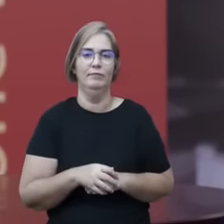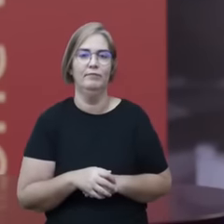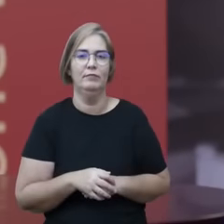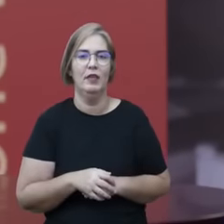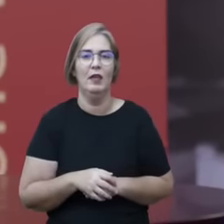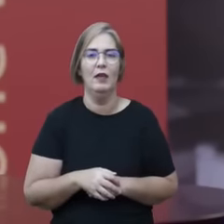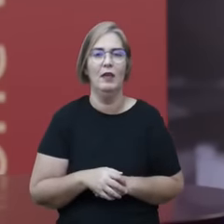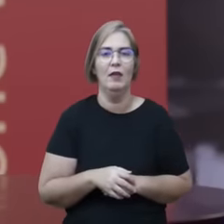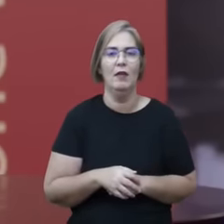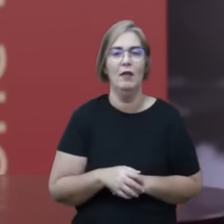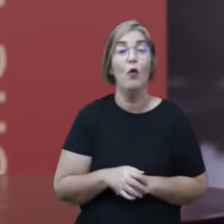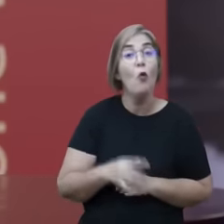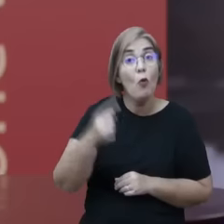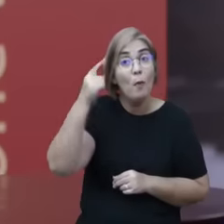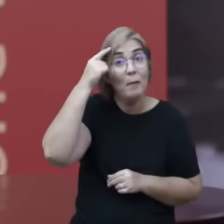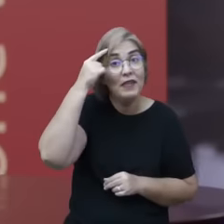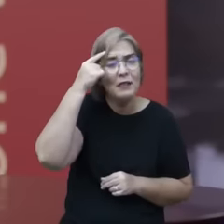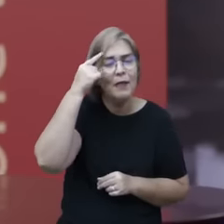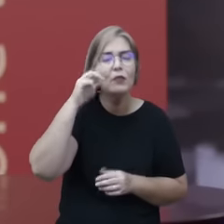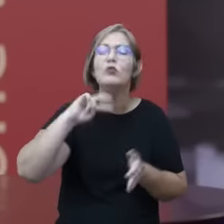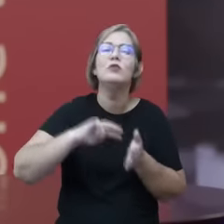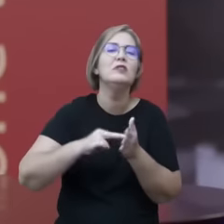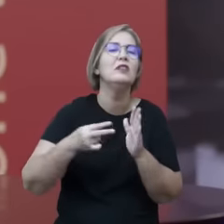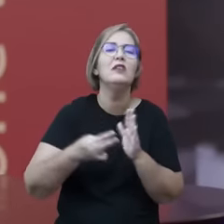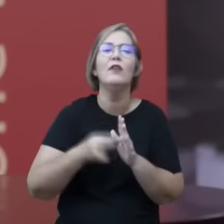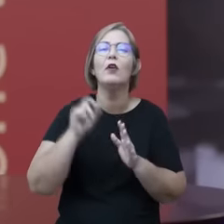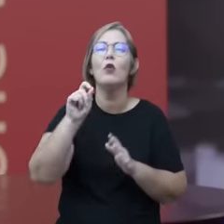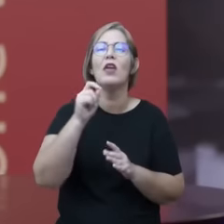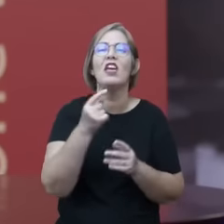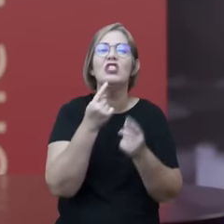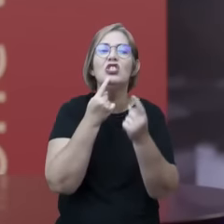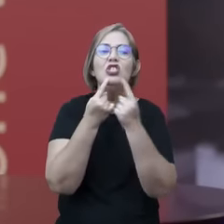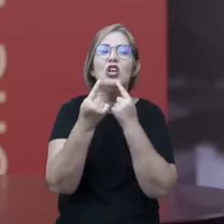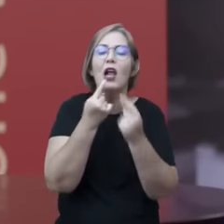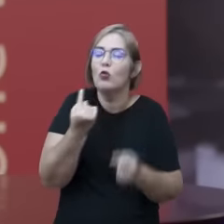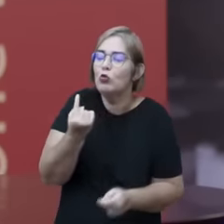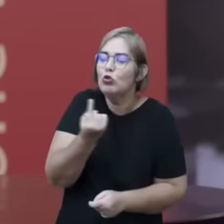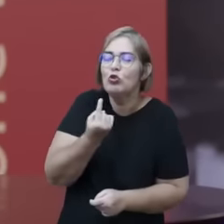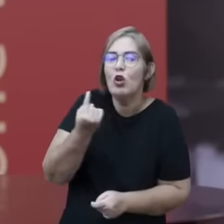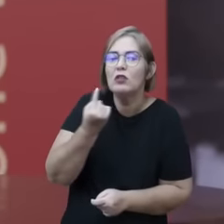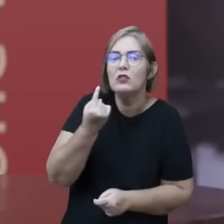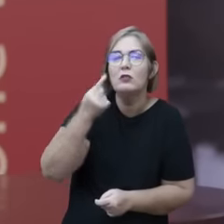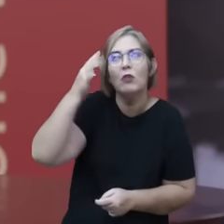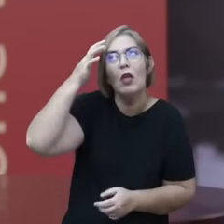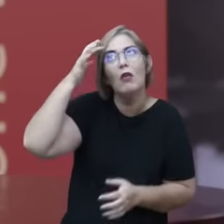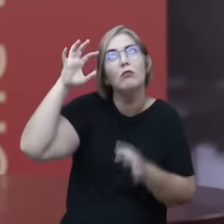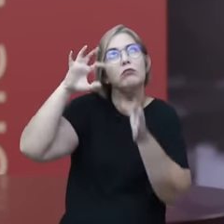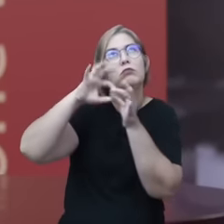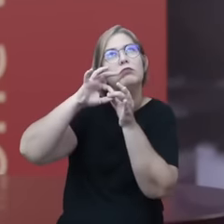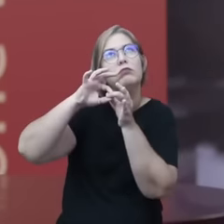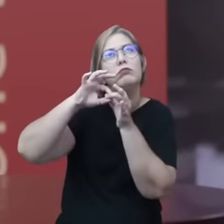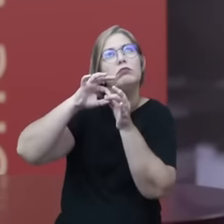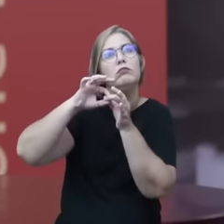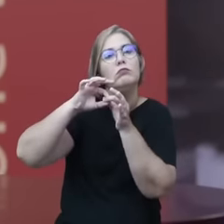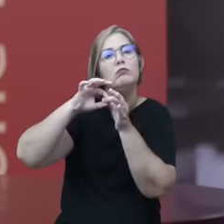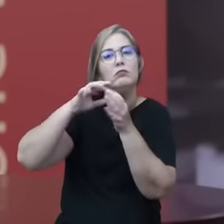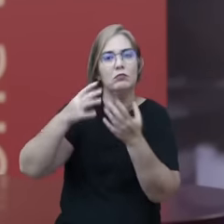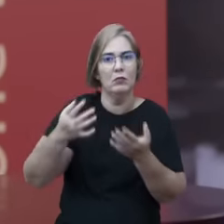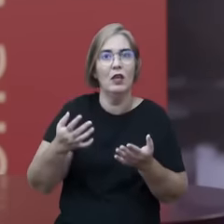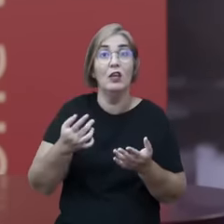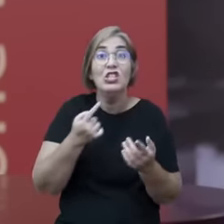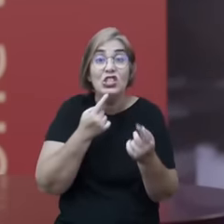silencioso da alma consigo mesma. Então, todo pensamento de alguma de alguma forma é um diálogo. E o